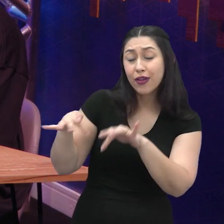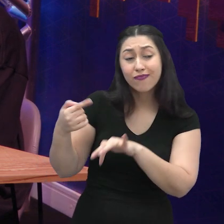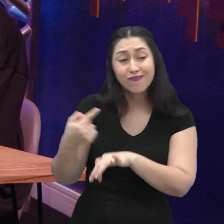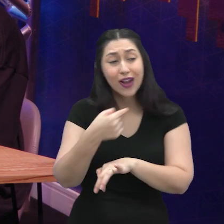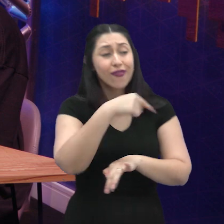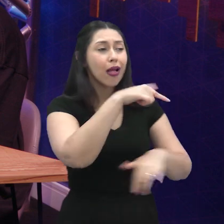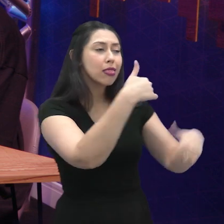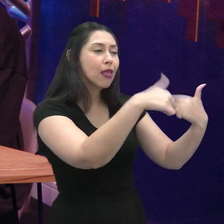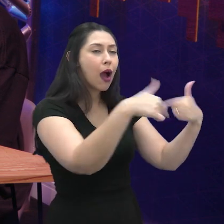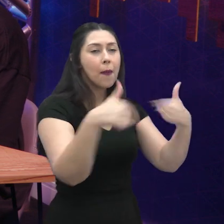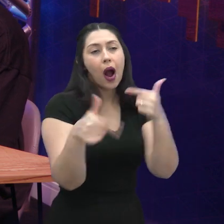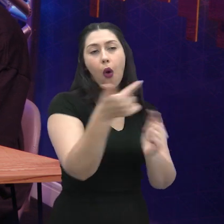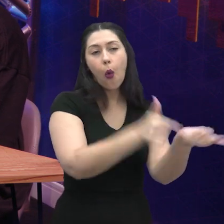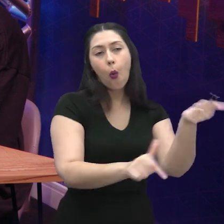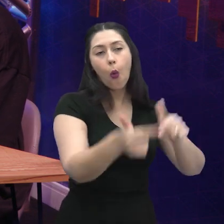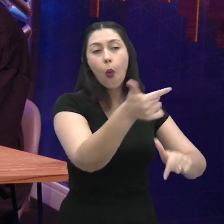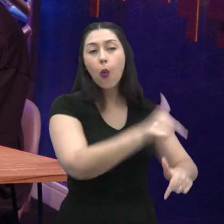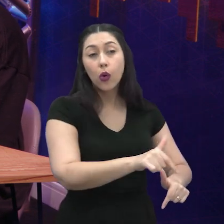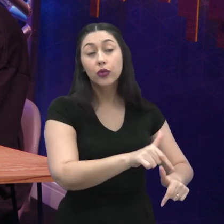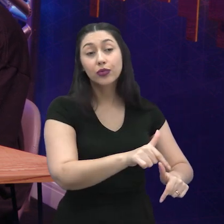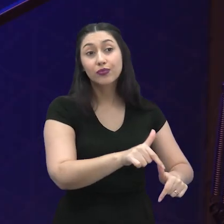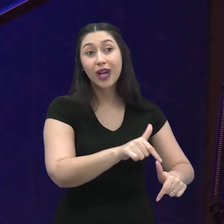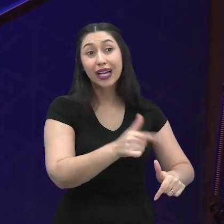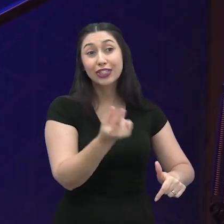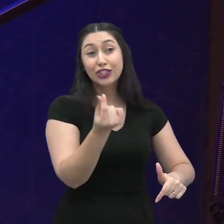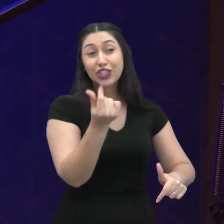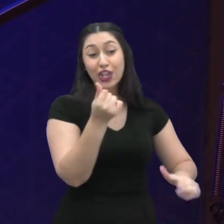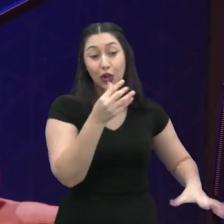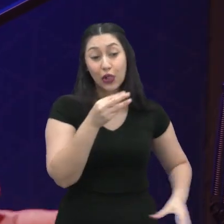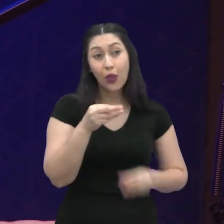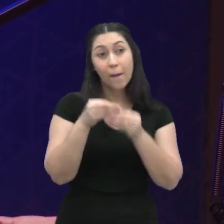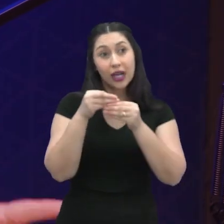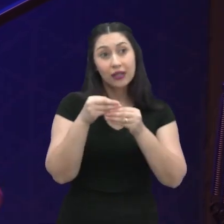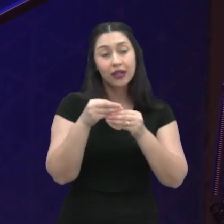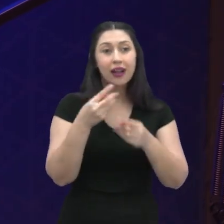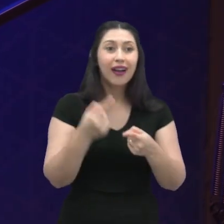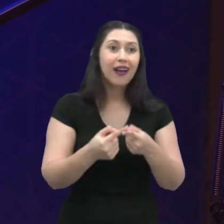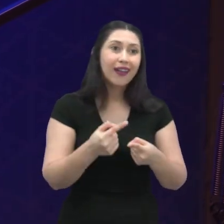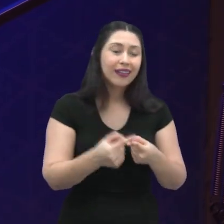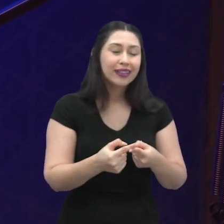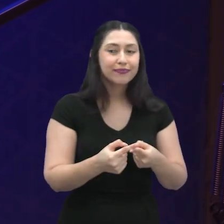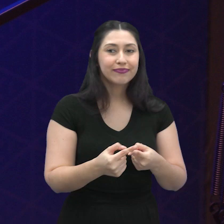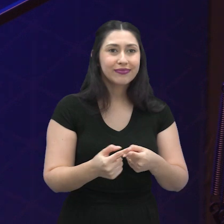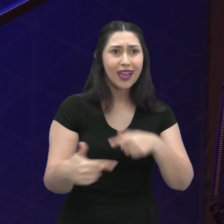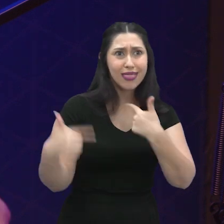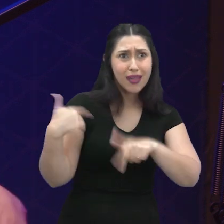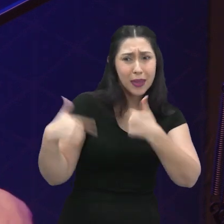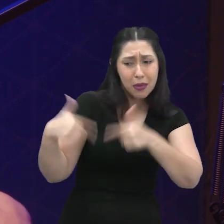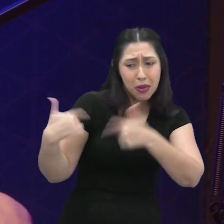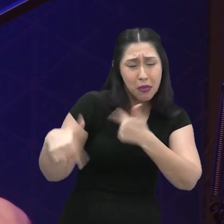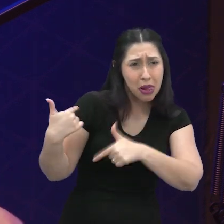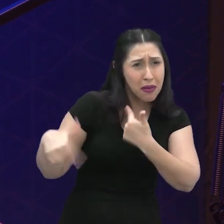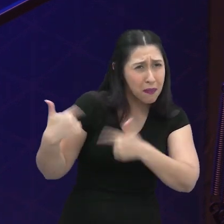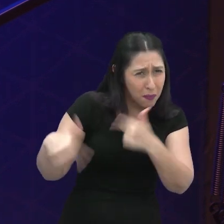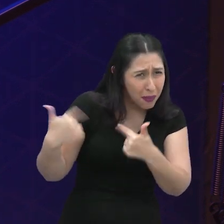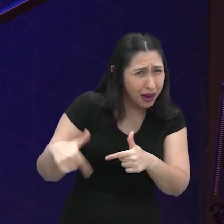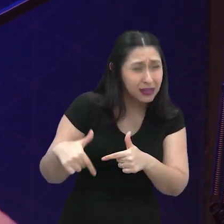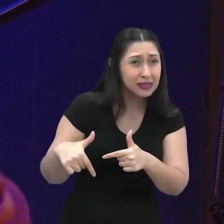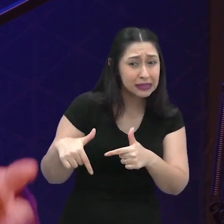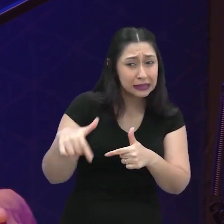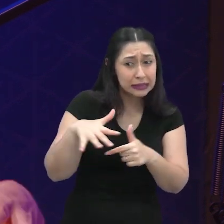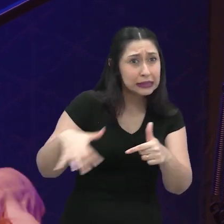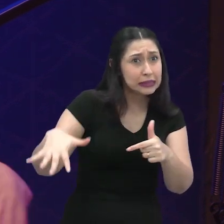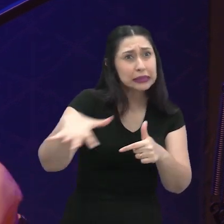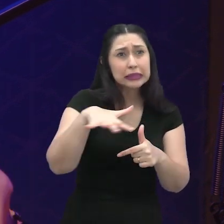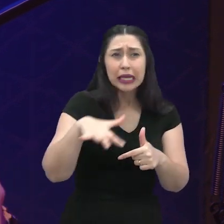vai fazer um bico, vai fazer alguma outra coisa nesse dia que resta para complementar a renda, porque geralmente esses trabalhos,